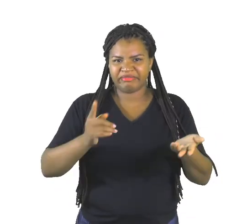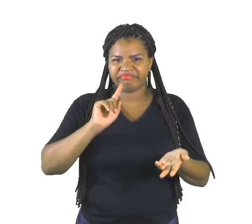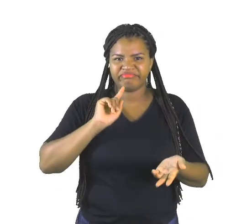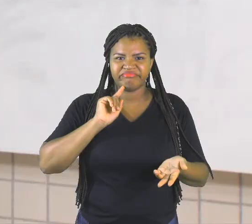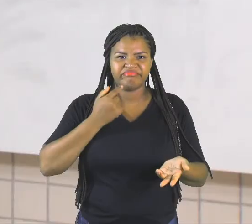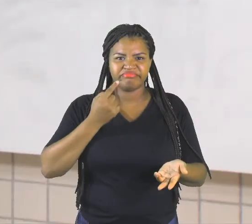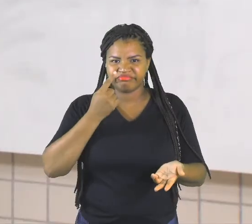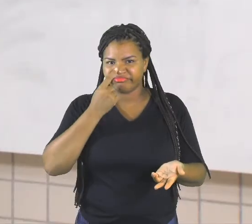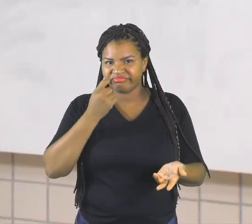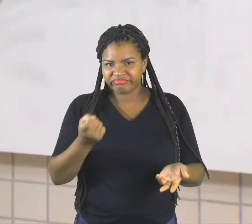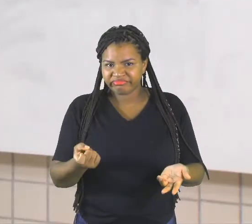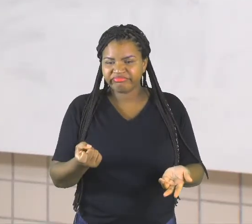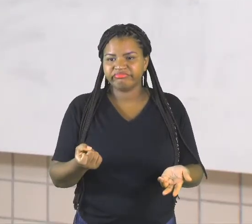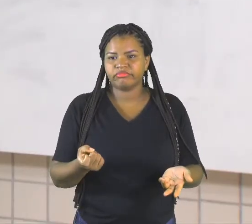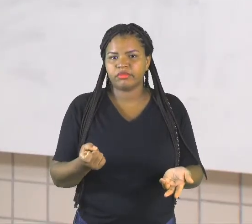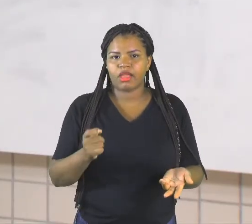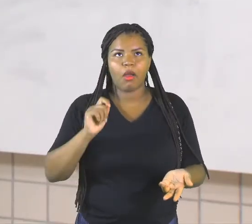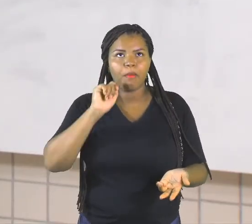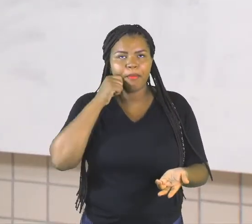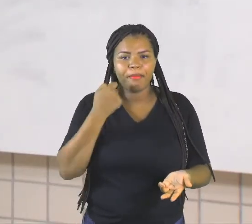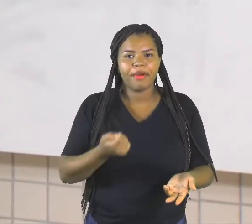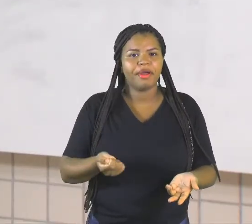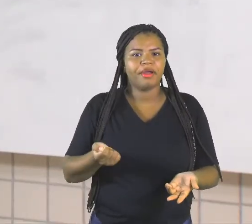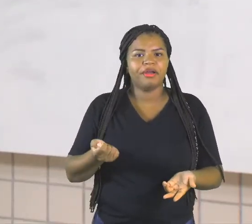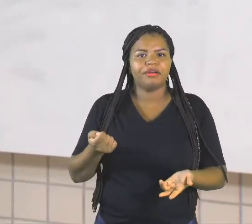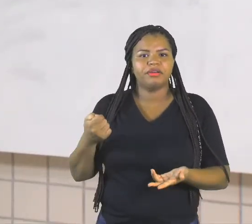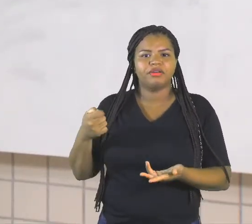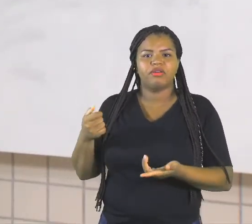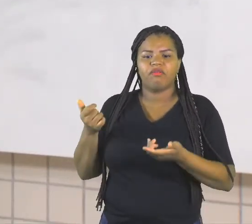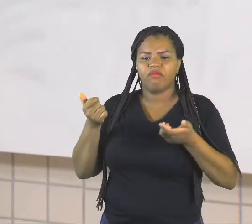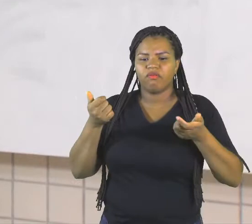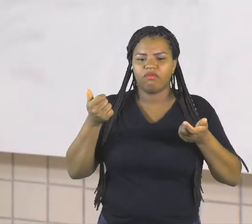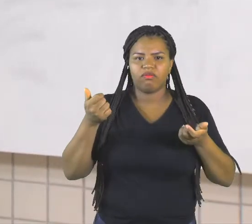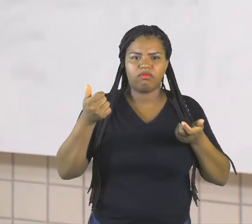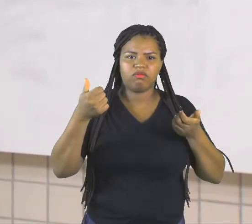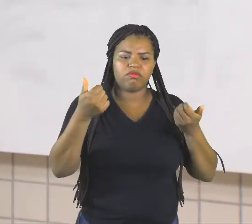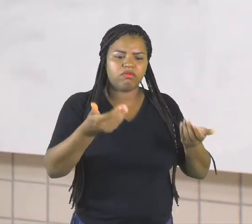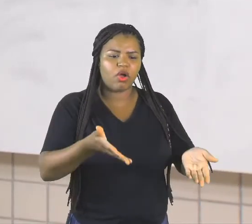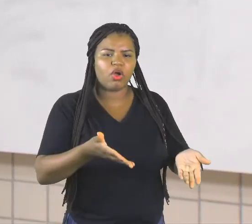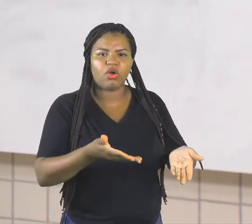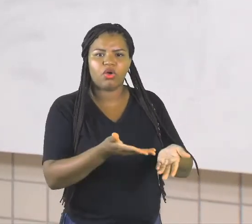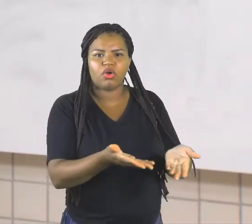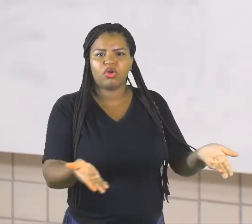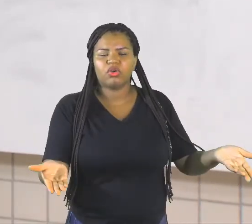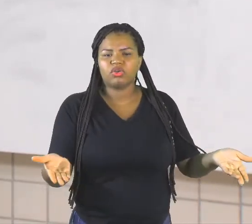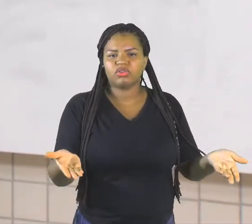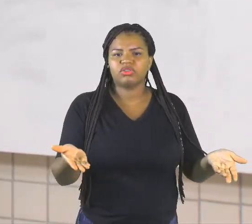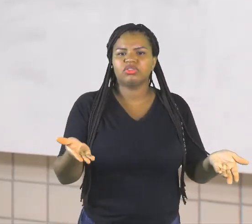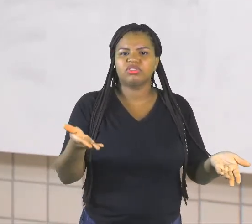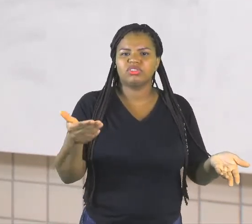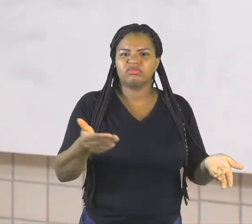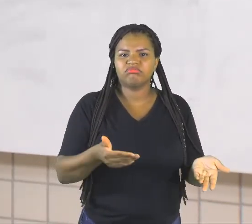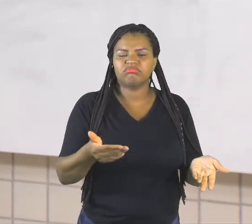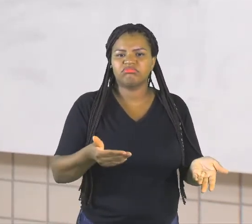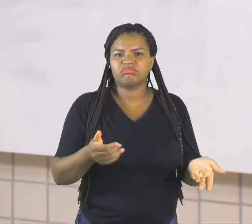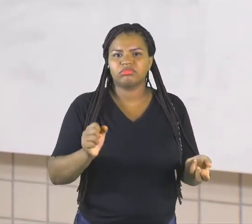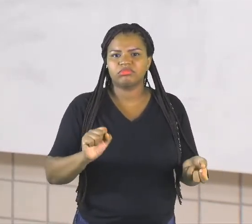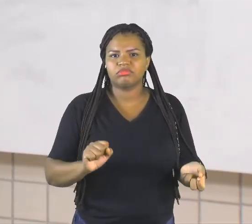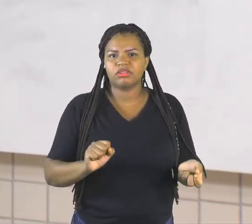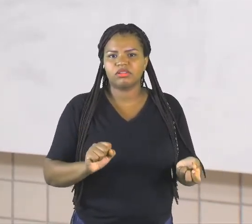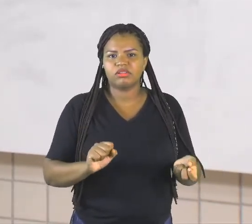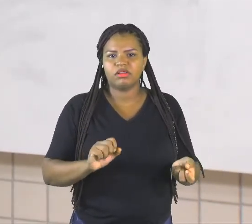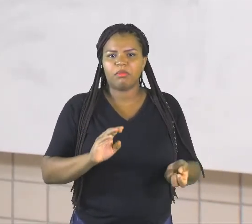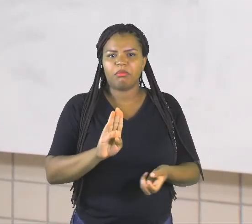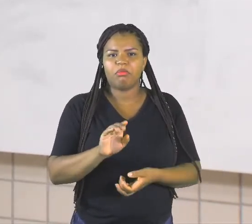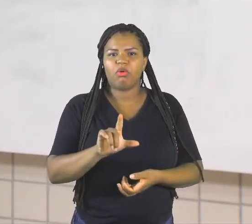por exemplo, um pão que ele é ficado muito tempo fora da geladeira ou exposto, ele pode criar aquele bolor,